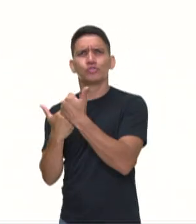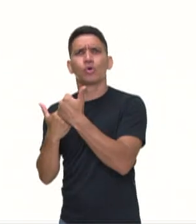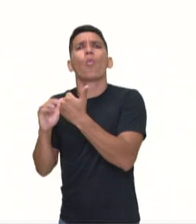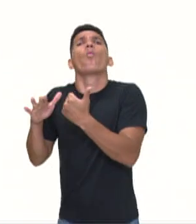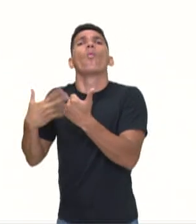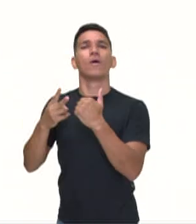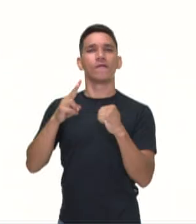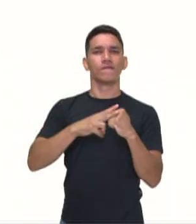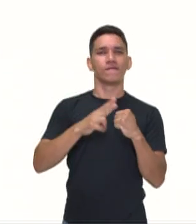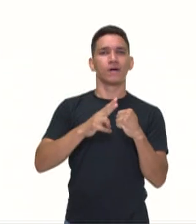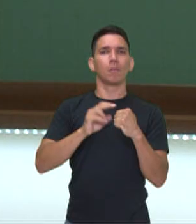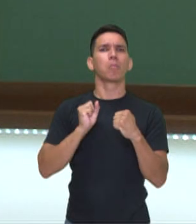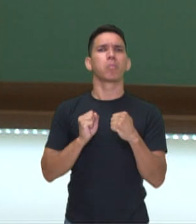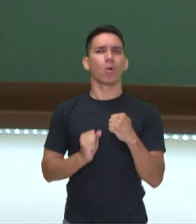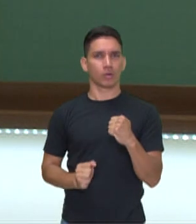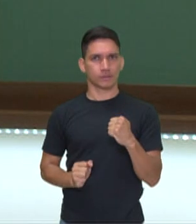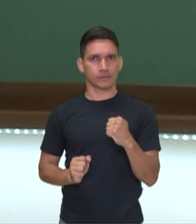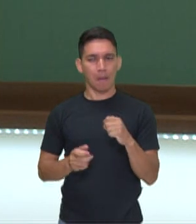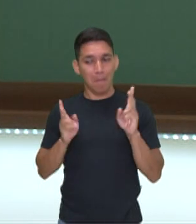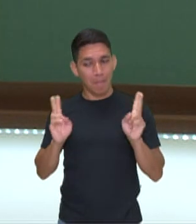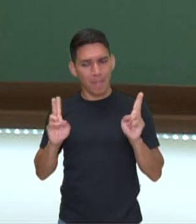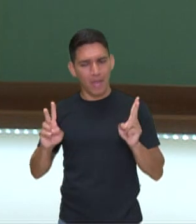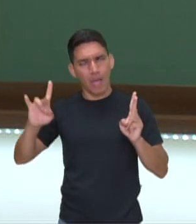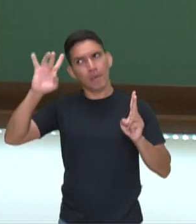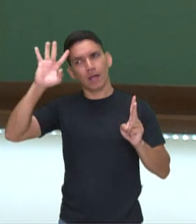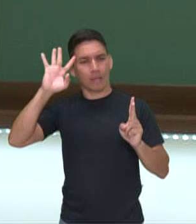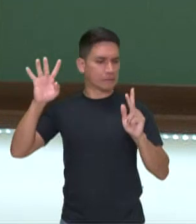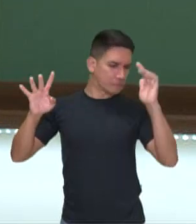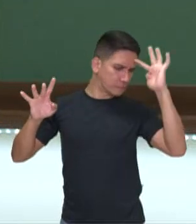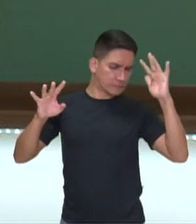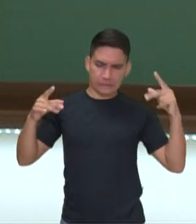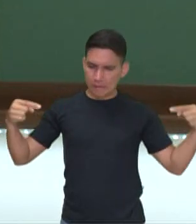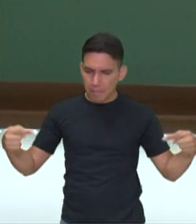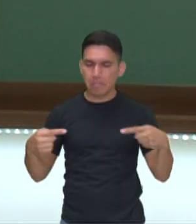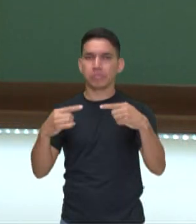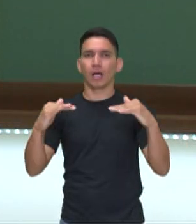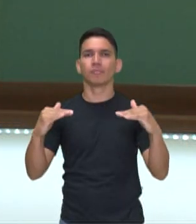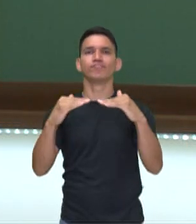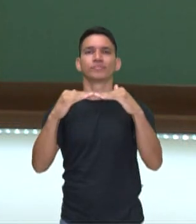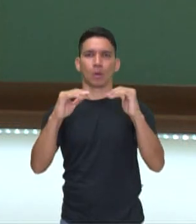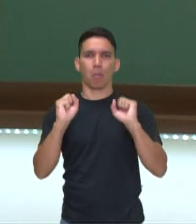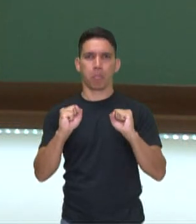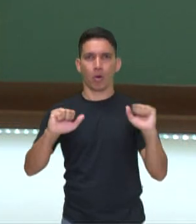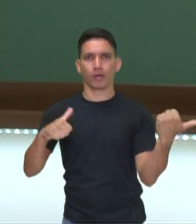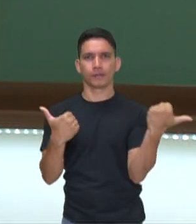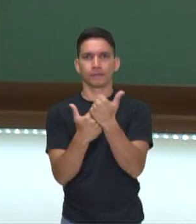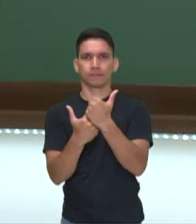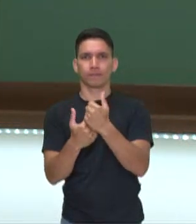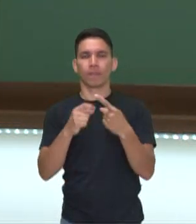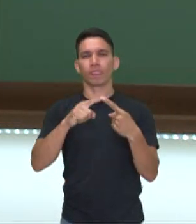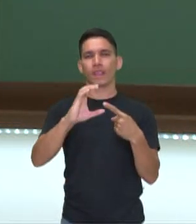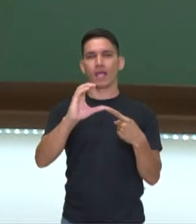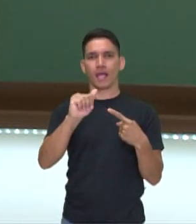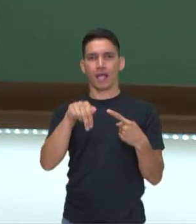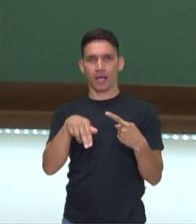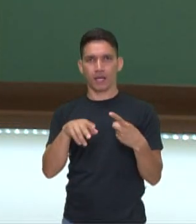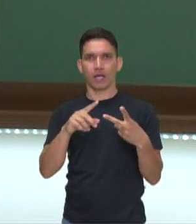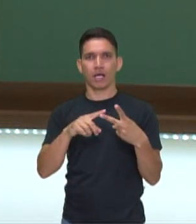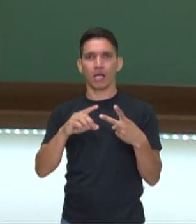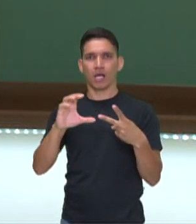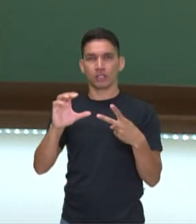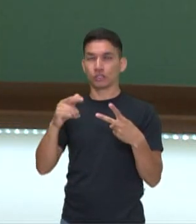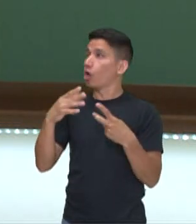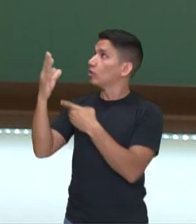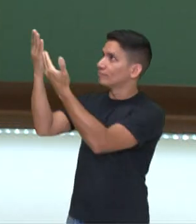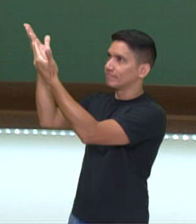verbos modais aqui tem a mesma ideia de should e nós podemos fazer a substituição? Can, shall or ought